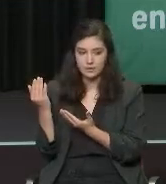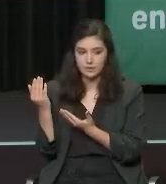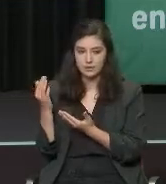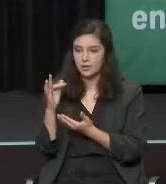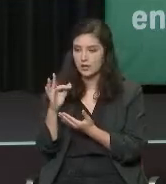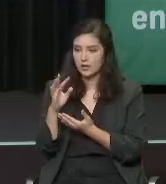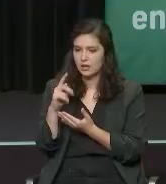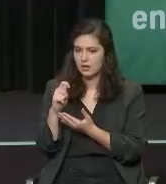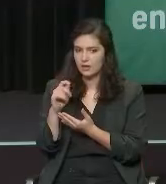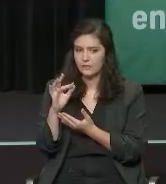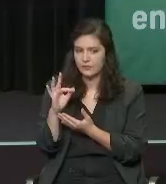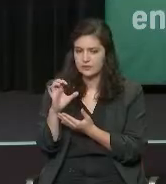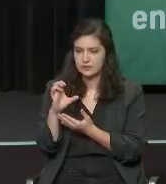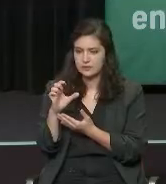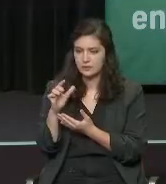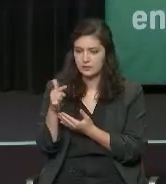agradecer à FCT